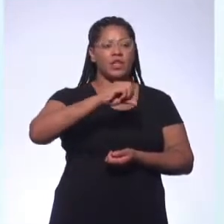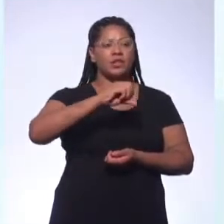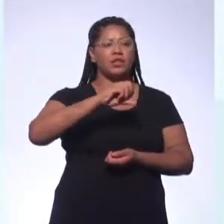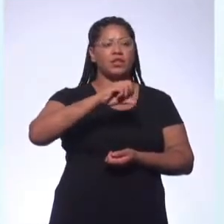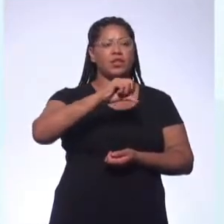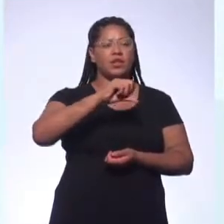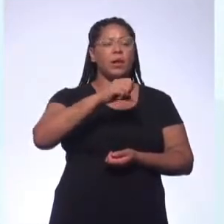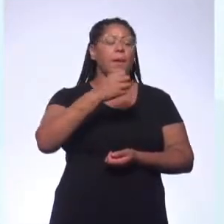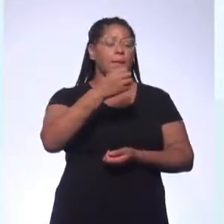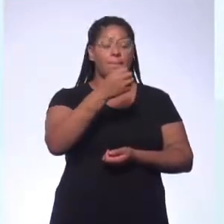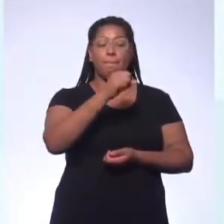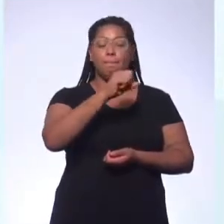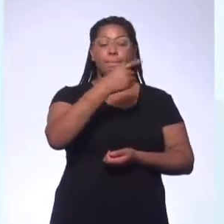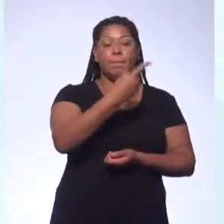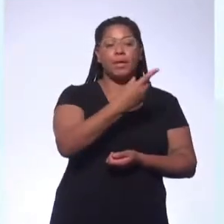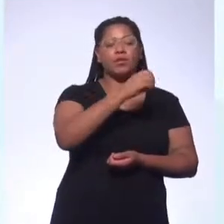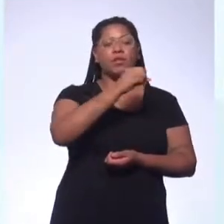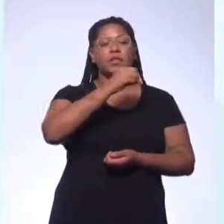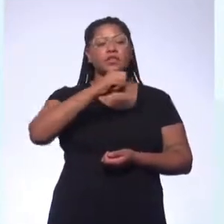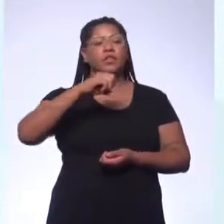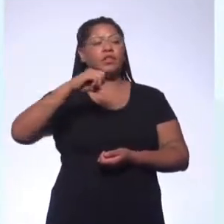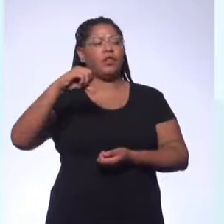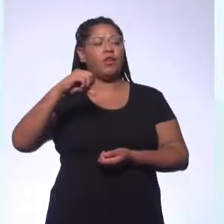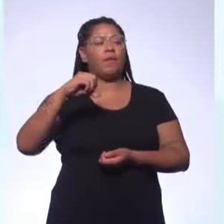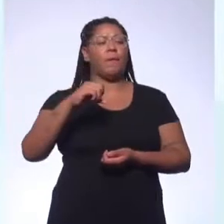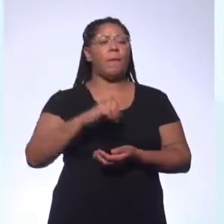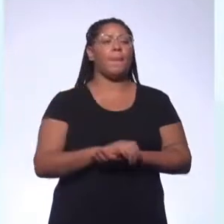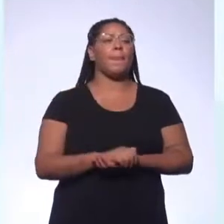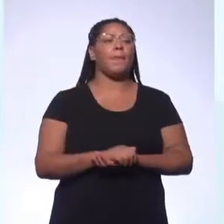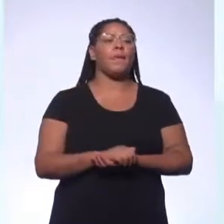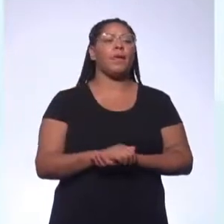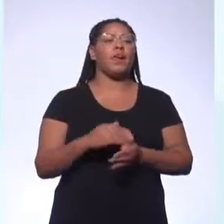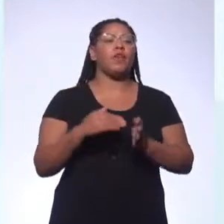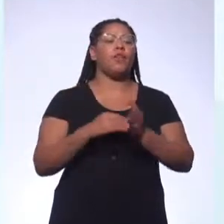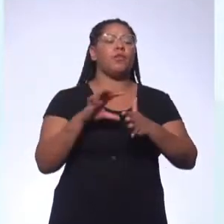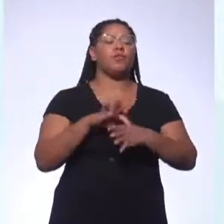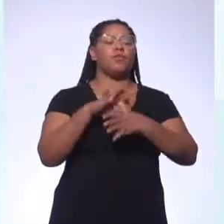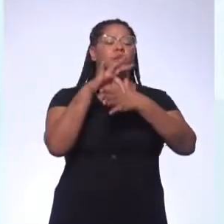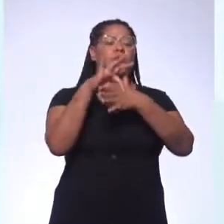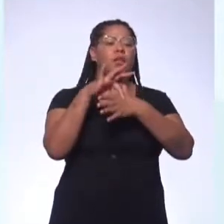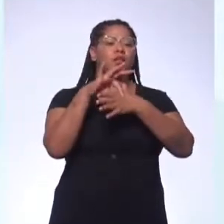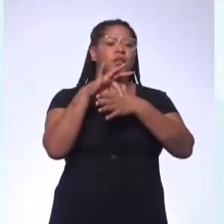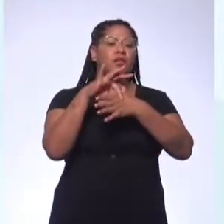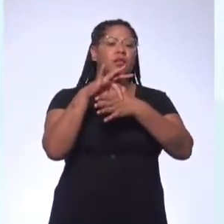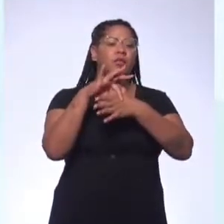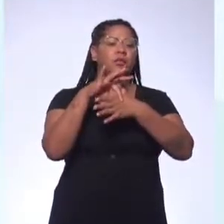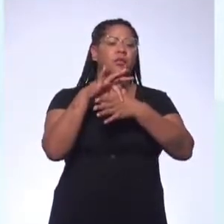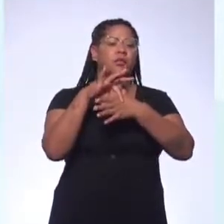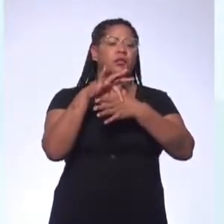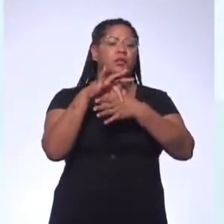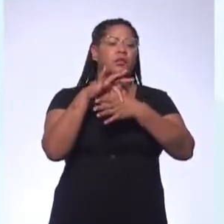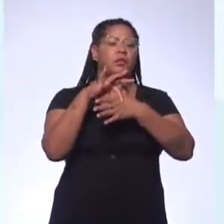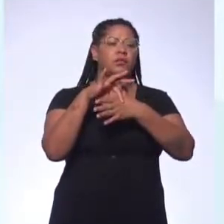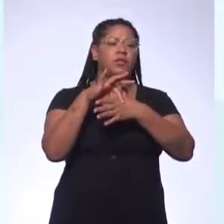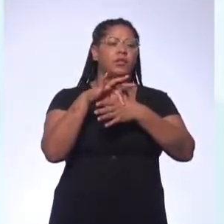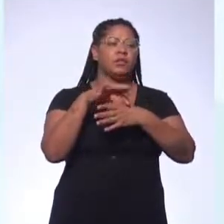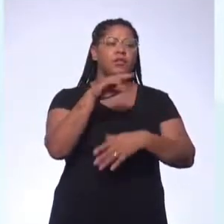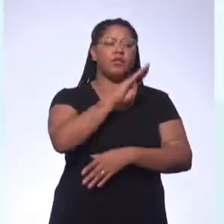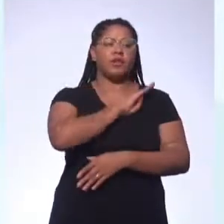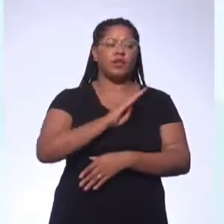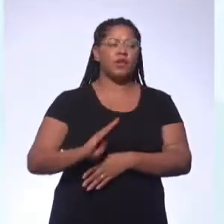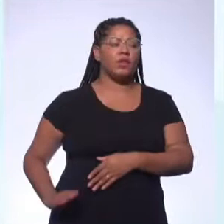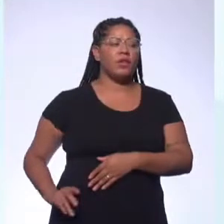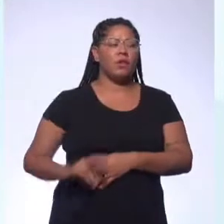1989, nós vamos ver aí que o Mikhail Gorbachev, ele foi o último líder soviético que governou a União Soviética de 85